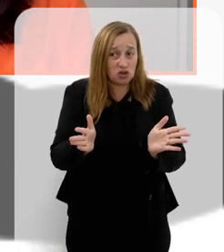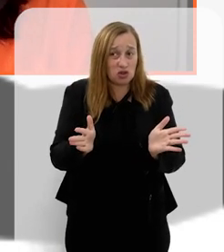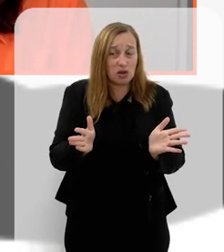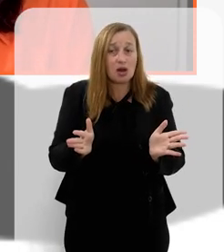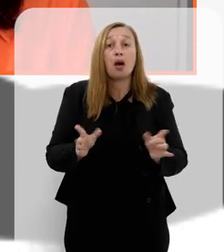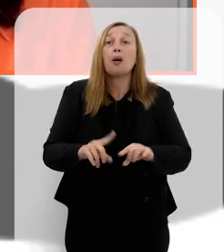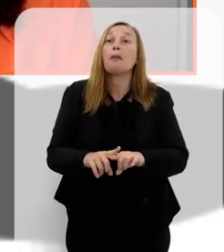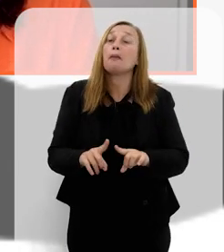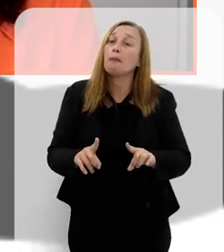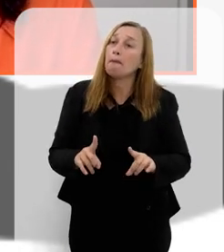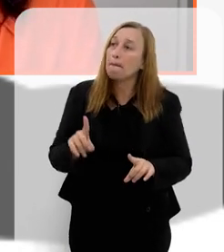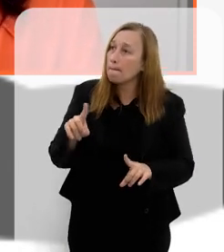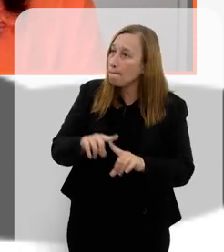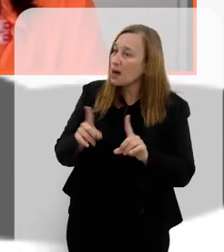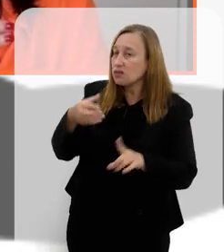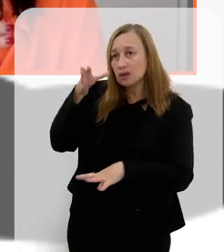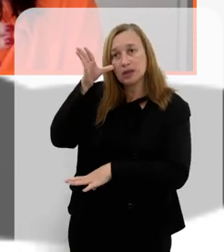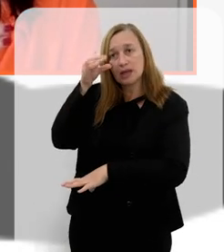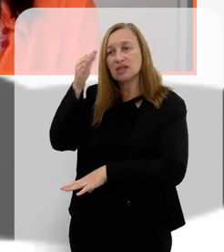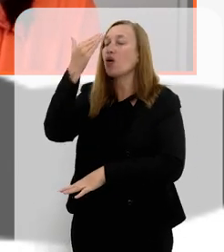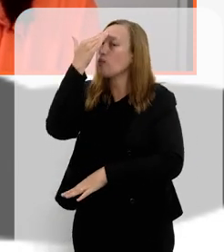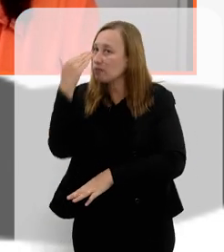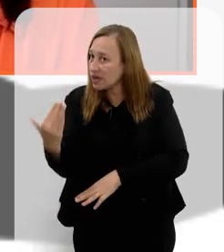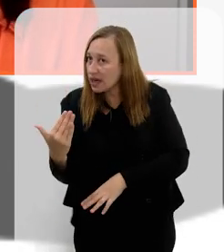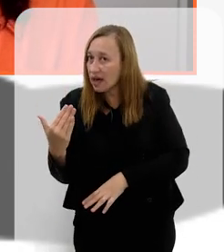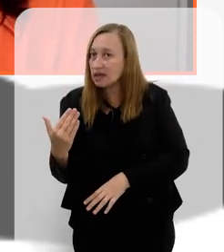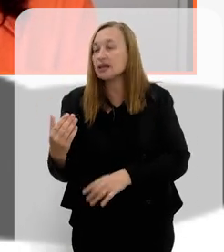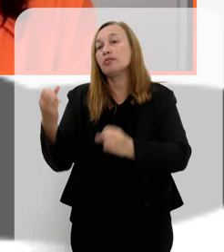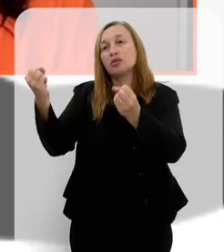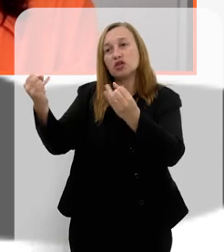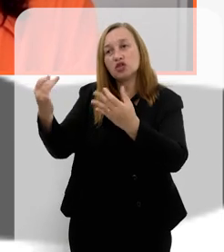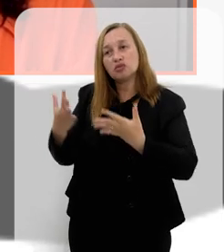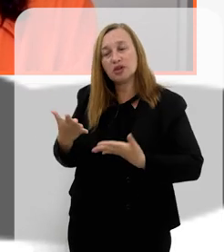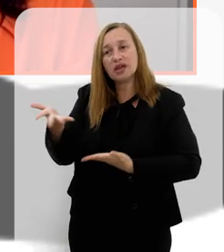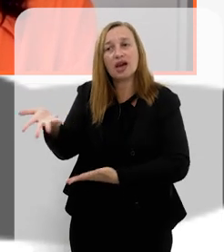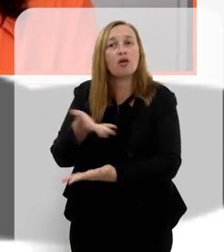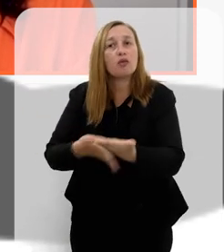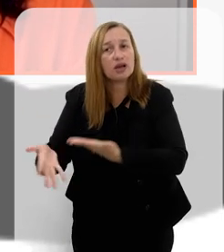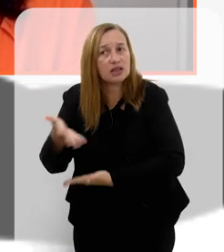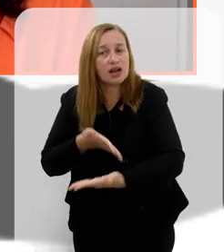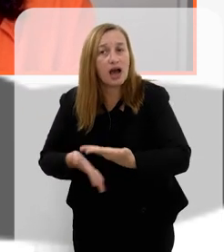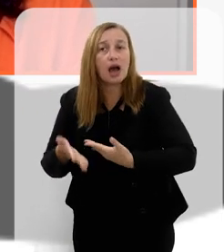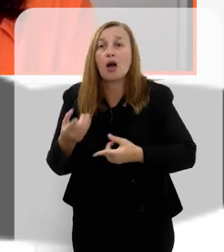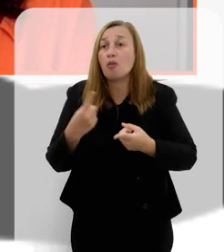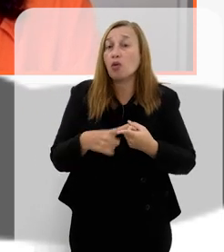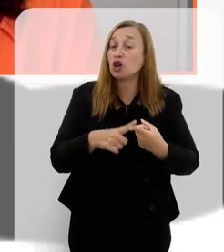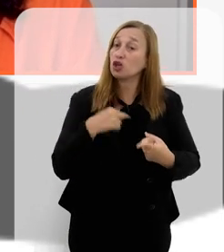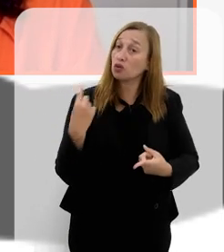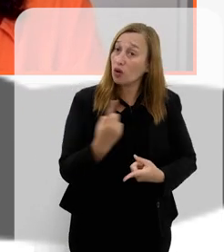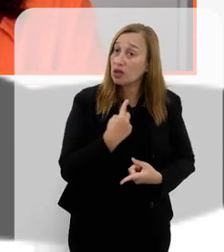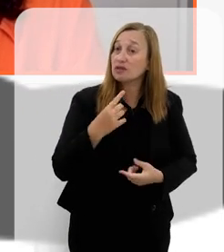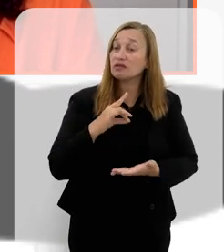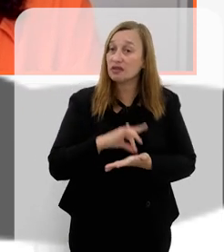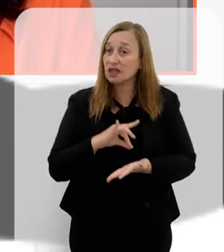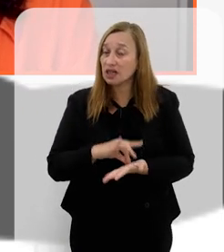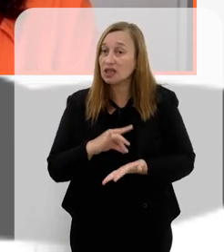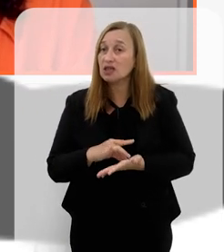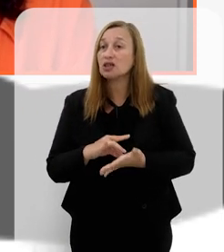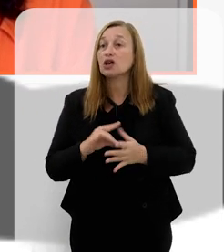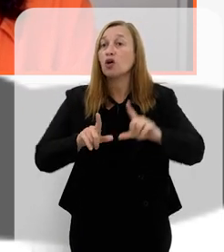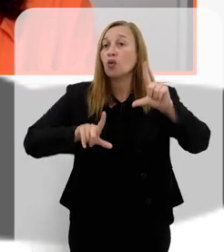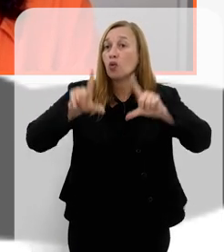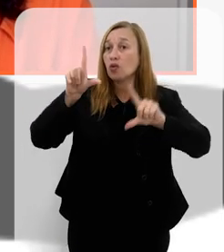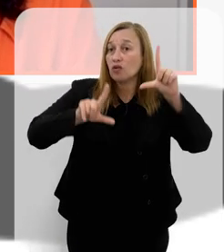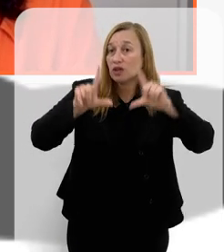nosso encontro, Não, mas mas. de qualquer forma foi muito interessante. Obrigada por estar compartilhando conosco, porque nós somos